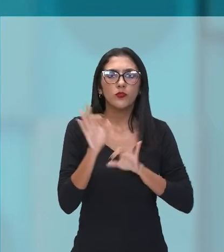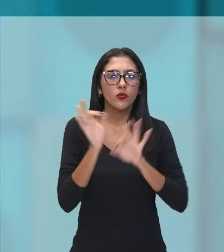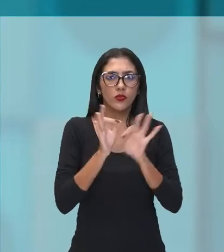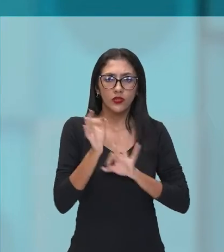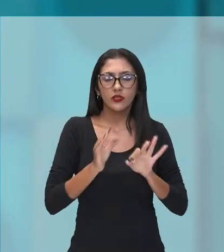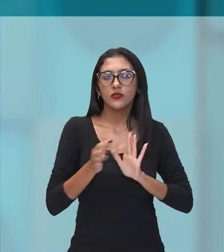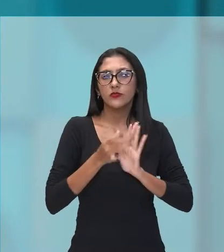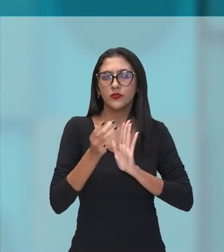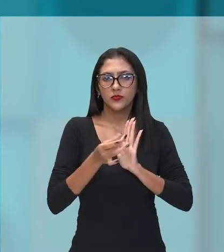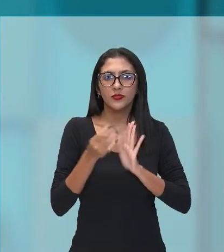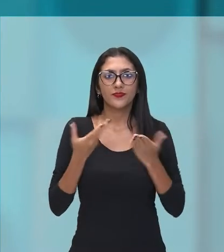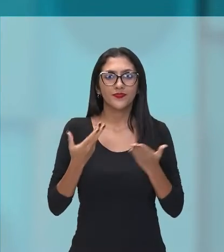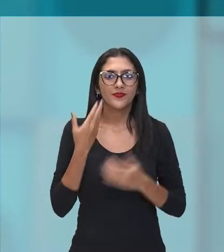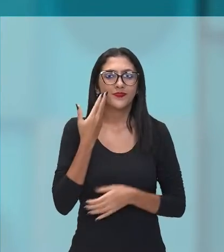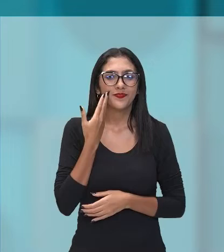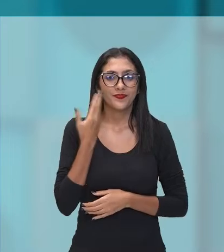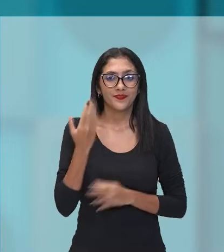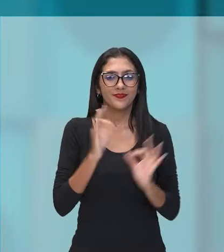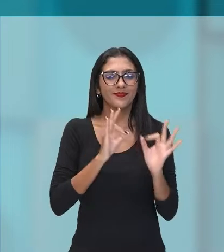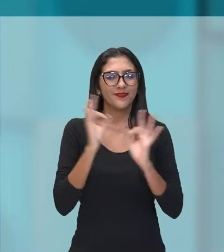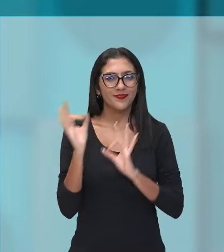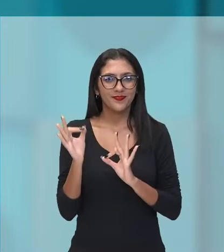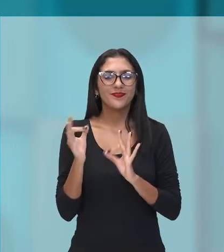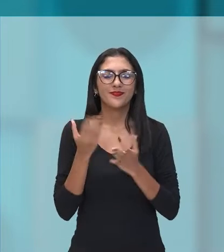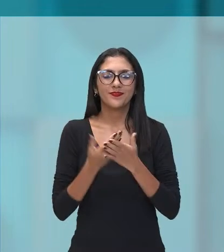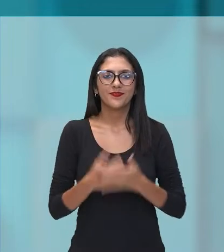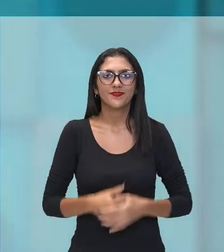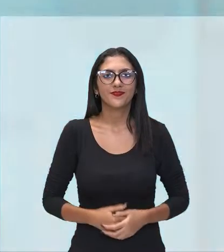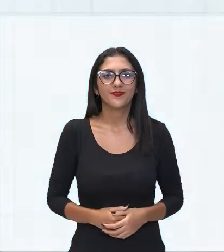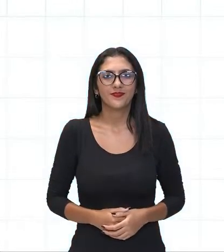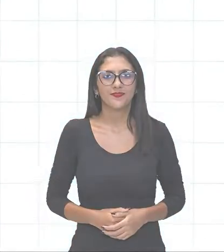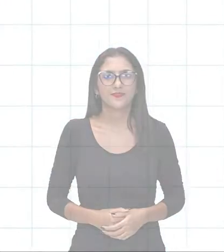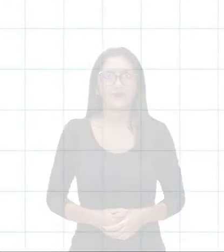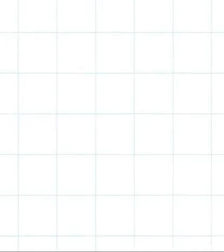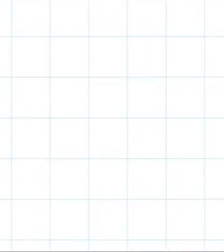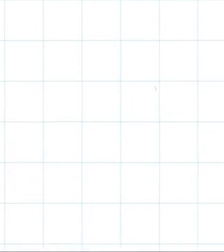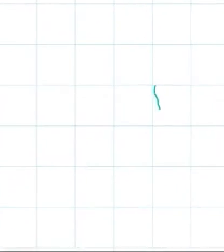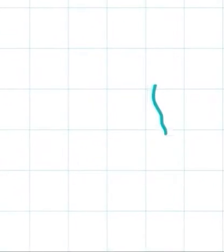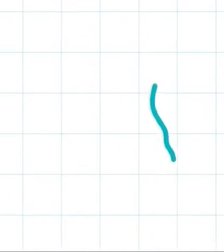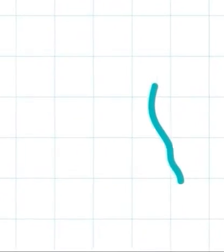organização de argumentos, ok? Então, vamos à nossa aula.